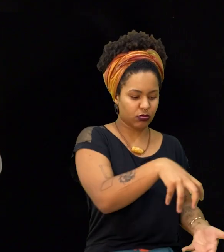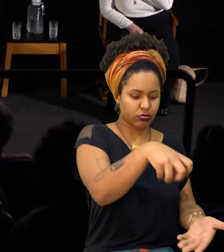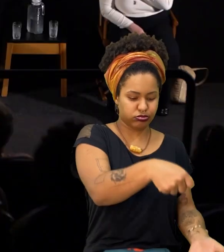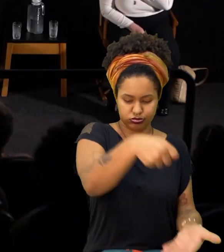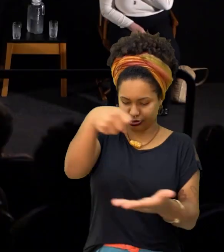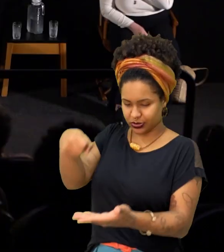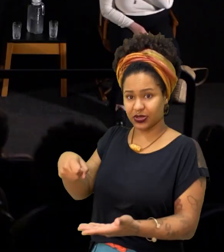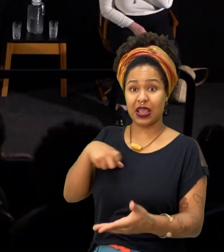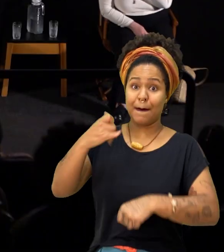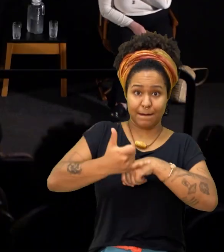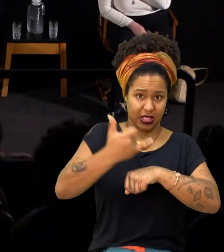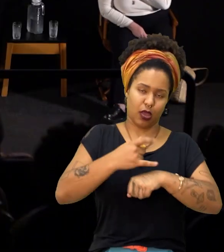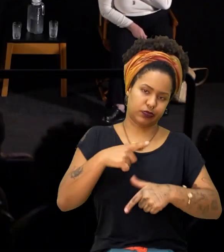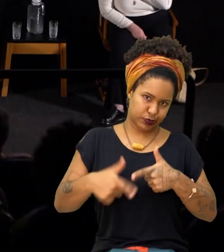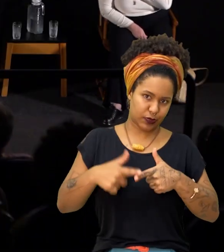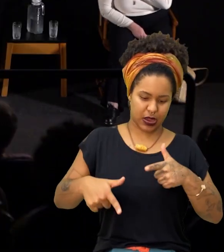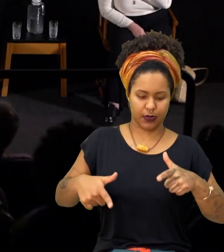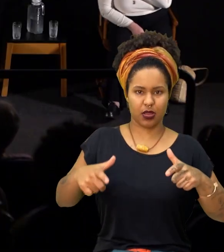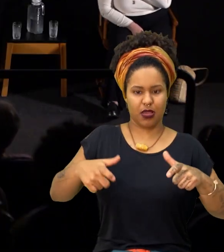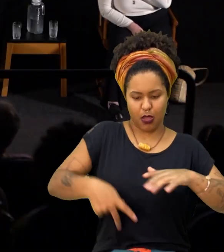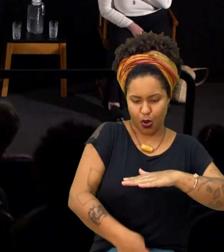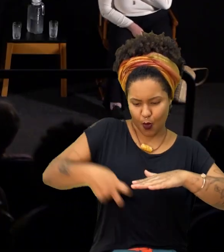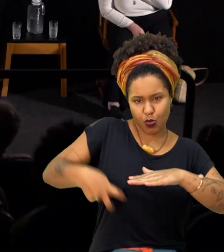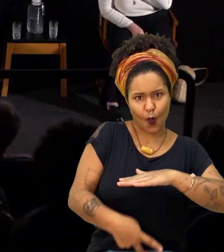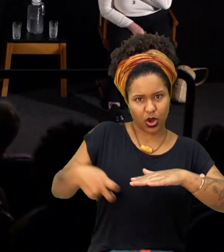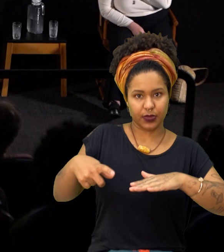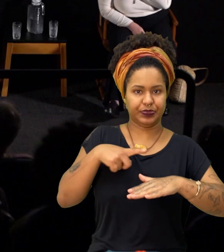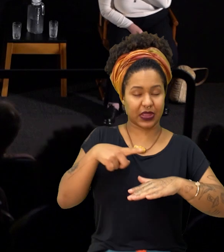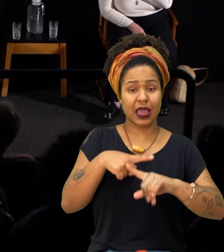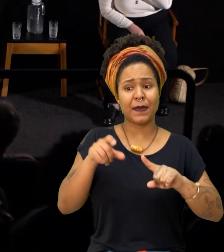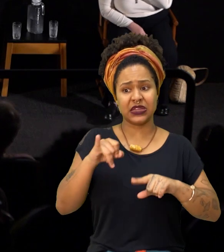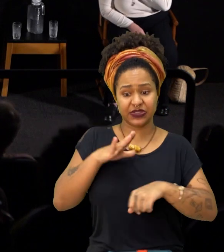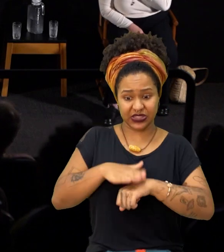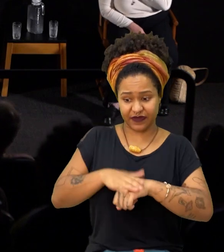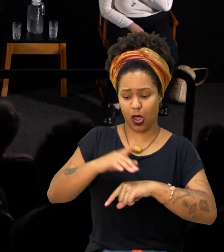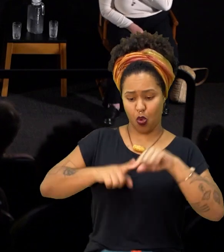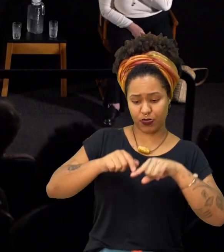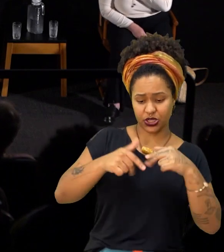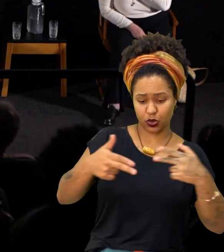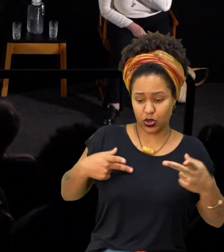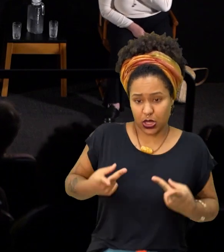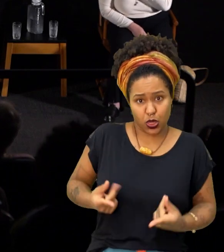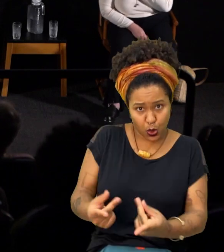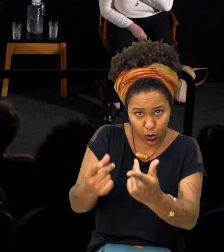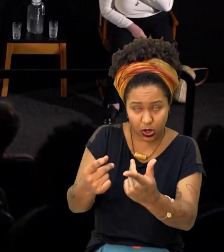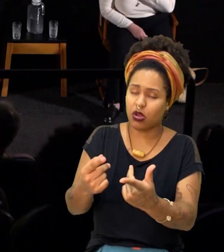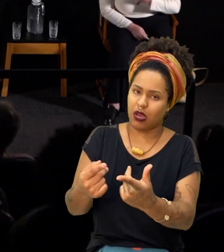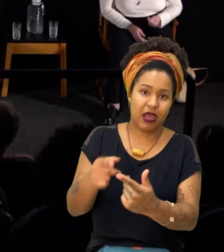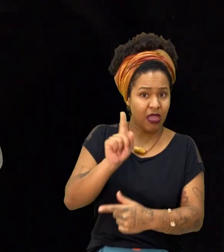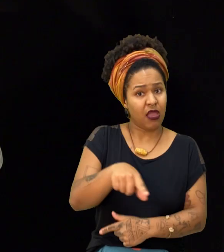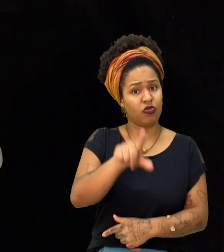tantos problemas, a mineração, se você constrói objetos para eles durarem, essa vai ser a alternativa que a gente vai